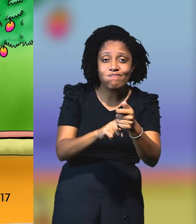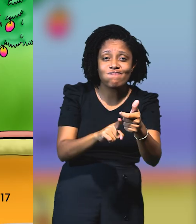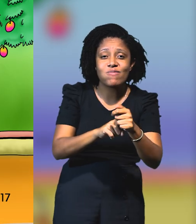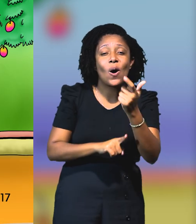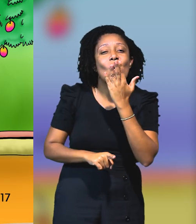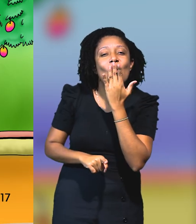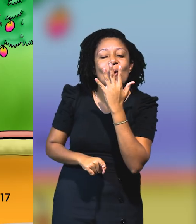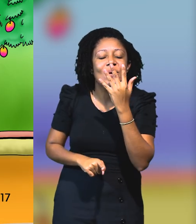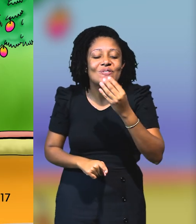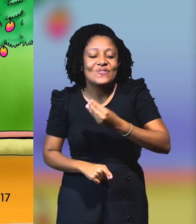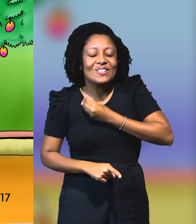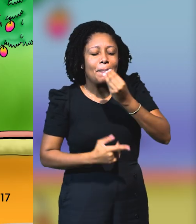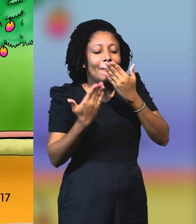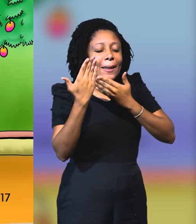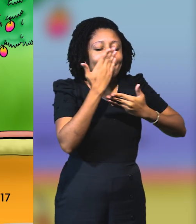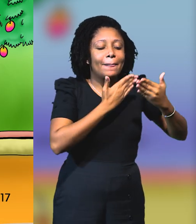vida adoçar.